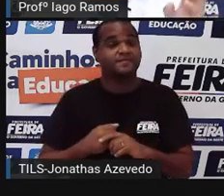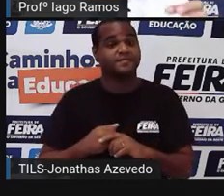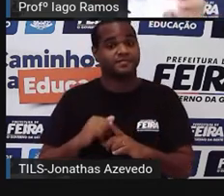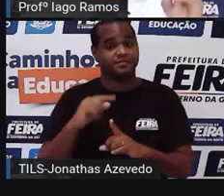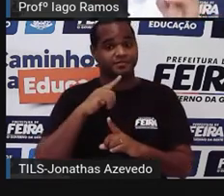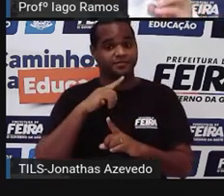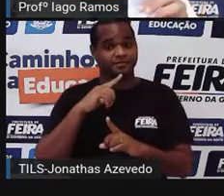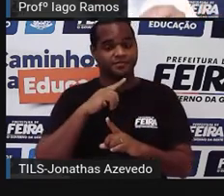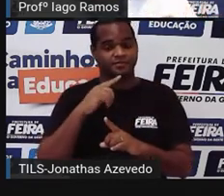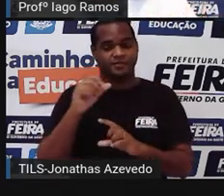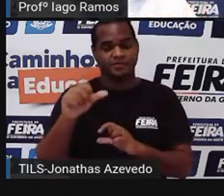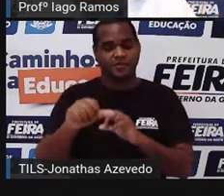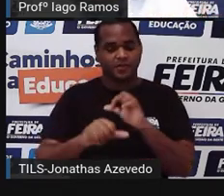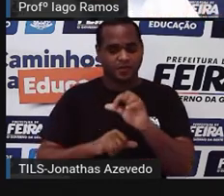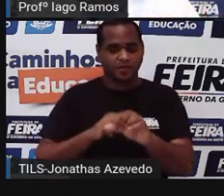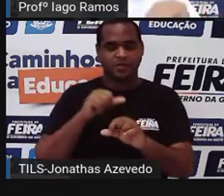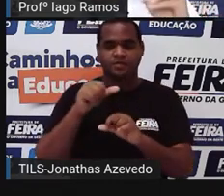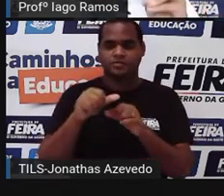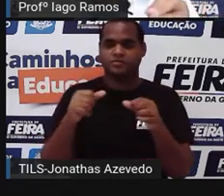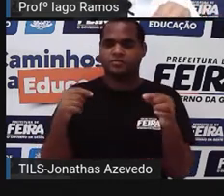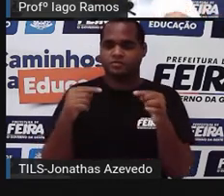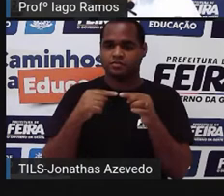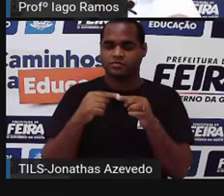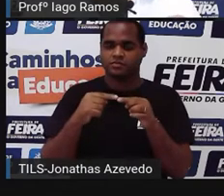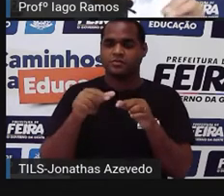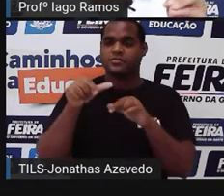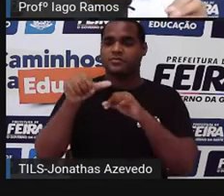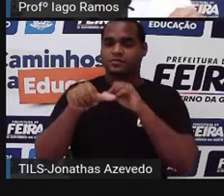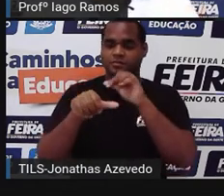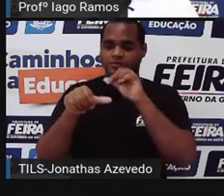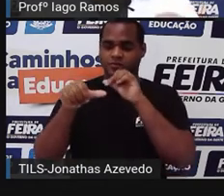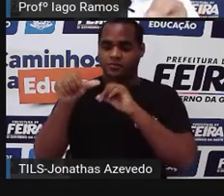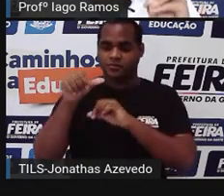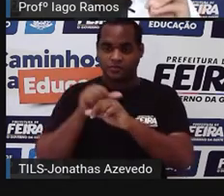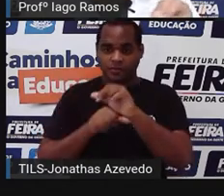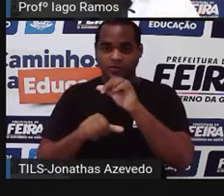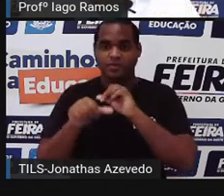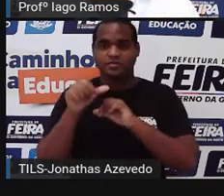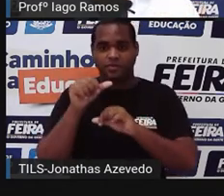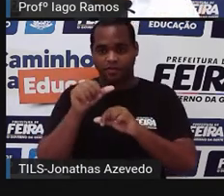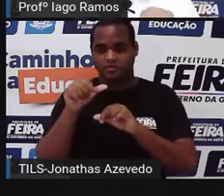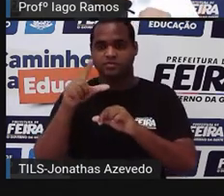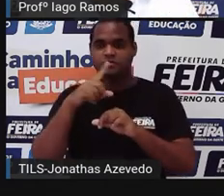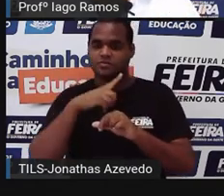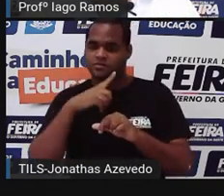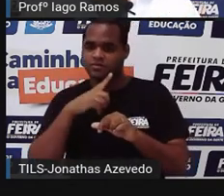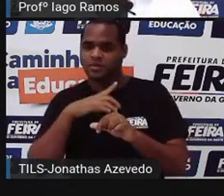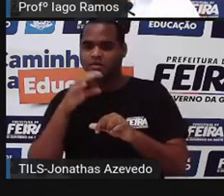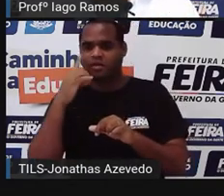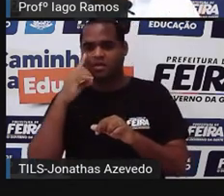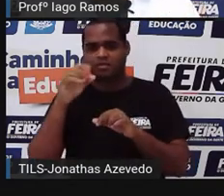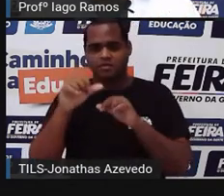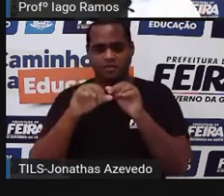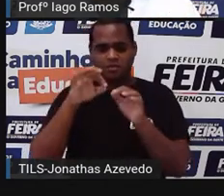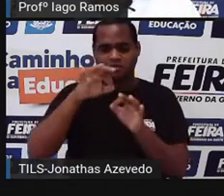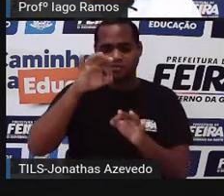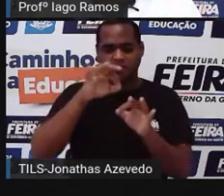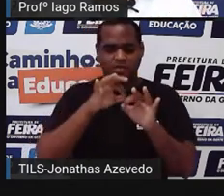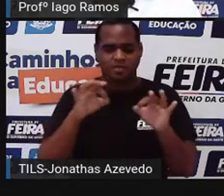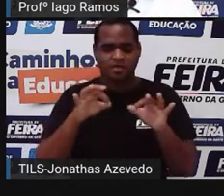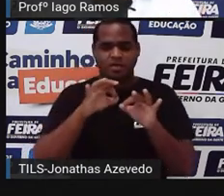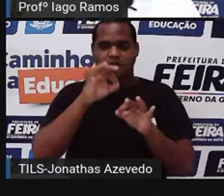a gente tem uma transformação e essa transformação não muda as medidas da figura